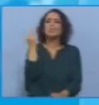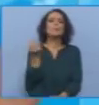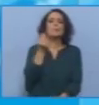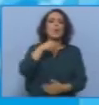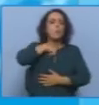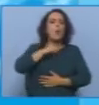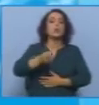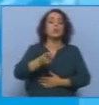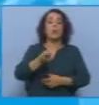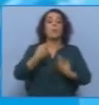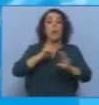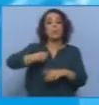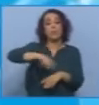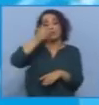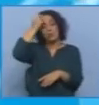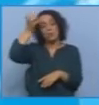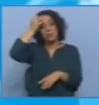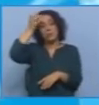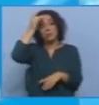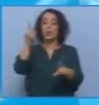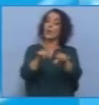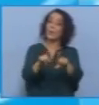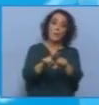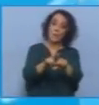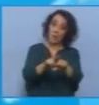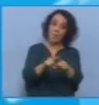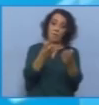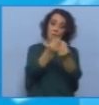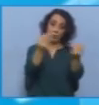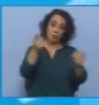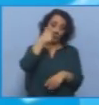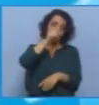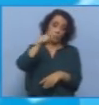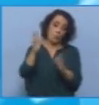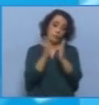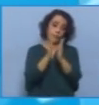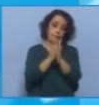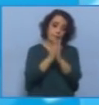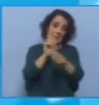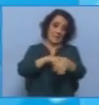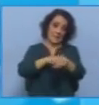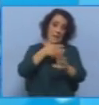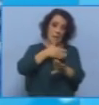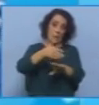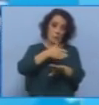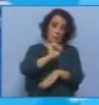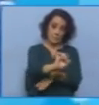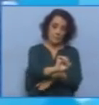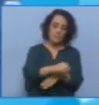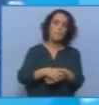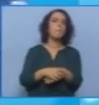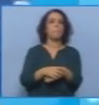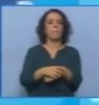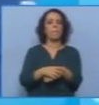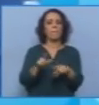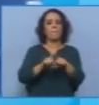como nos esquecemos disso, e era isso também que acontecia com muitas das personalidades religiosas neste tempo, que no fundo